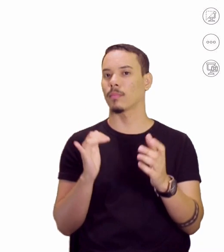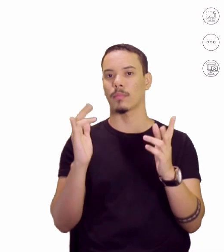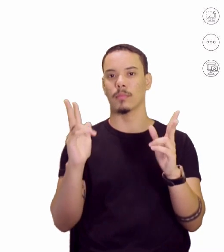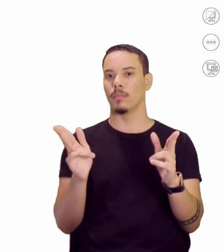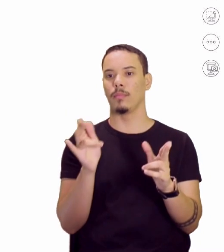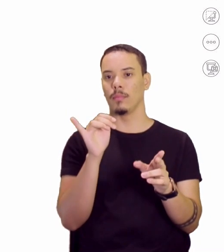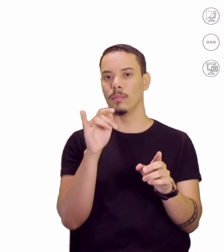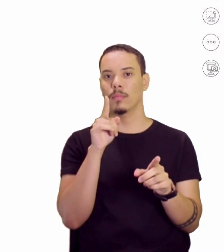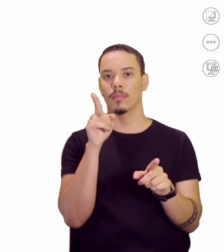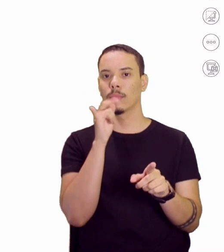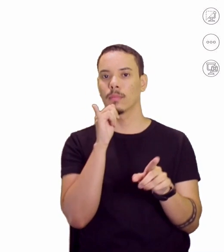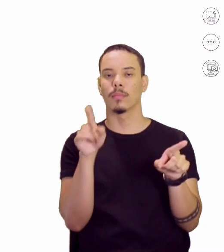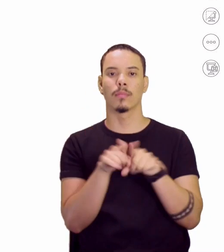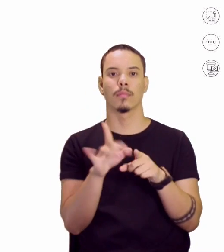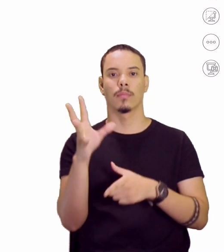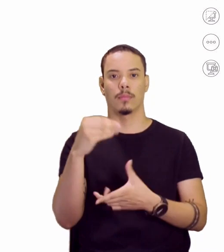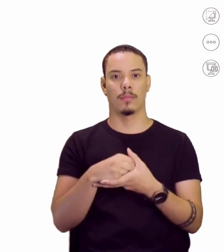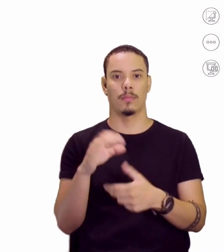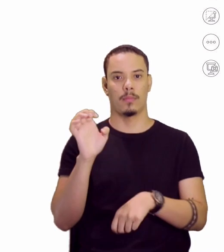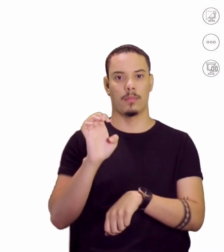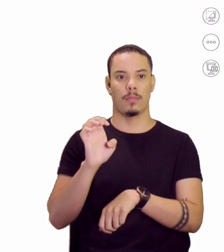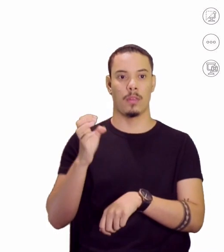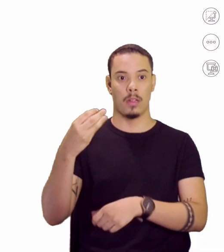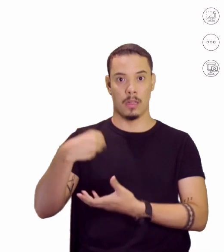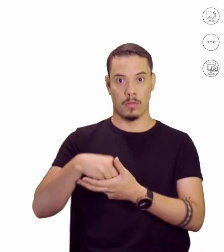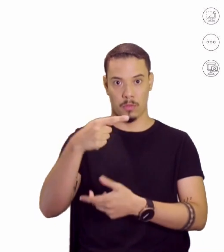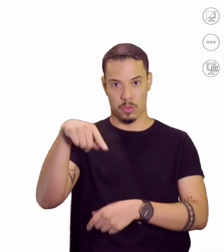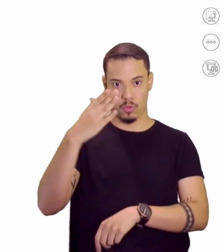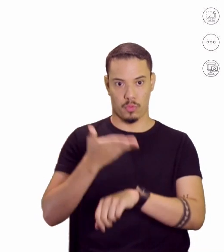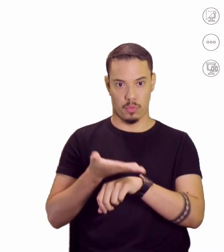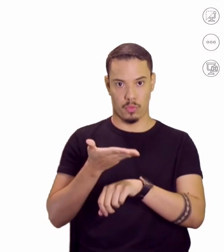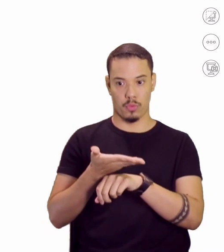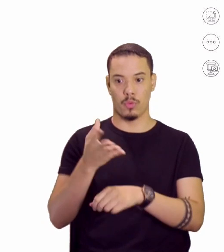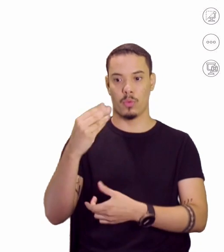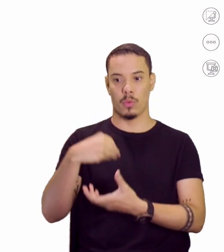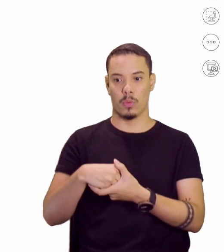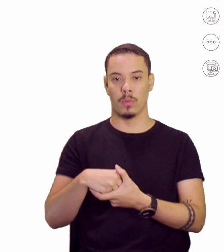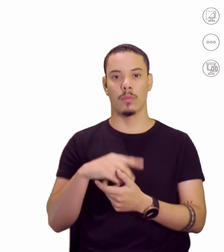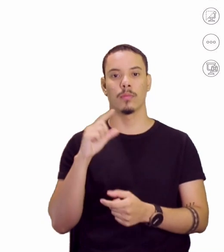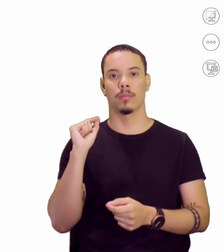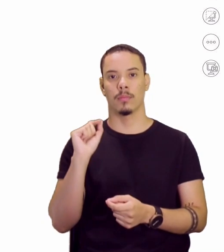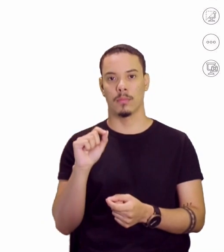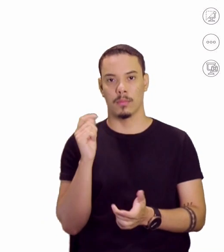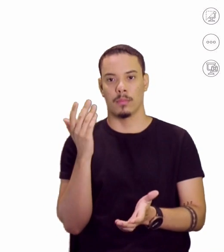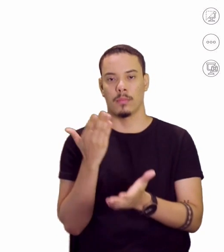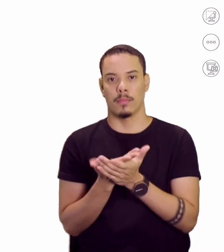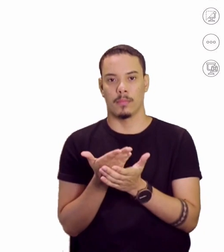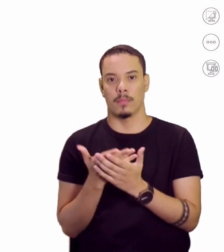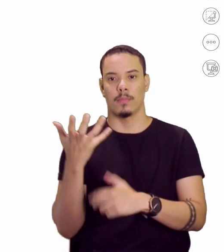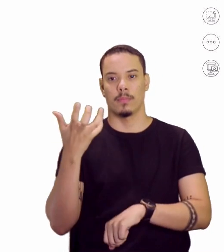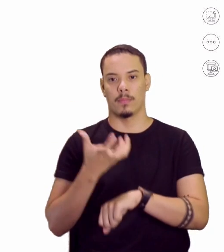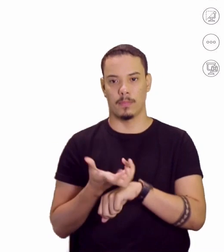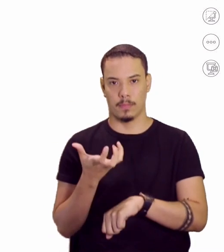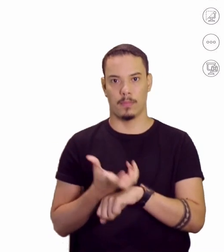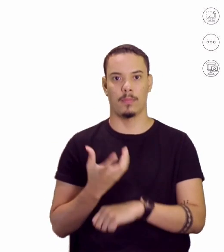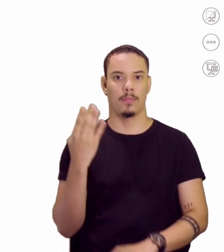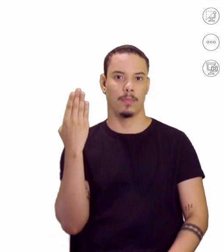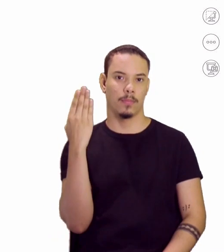né? Qual a velocidade de crescimento delas? O que não é errado falar,